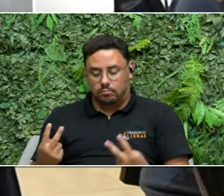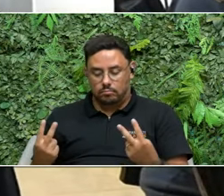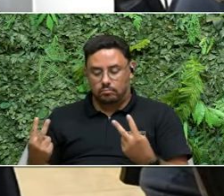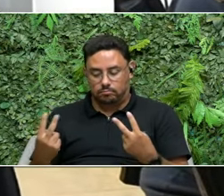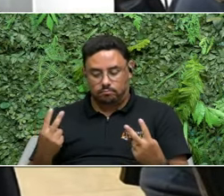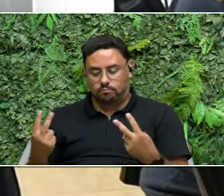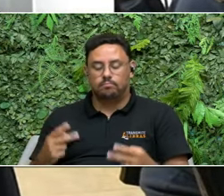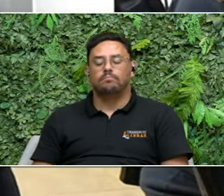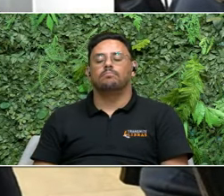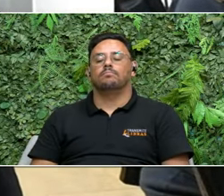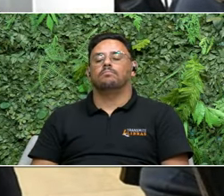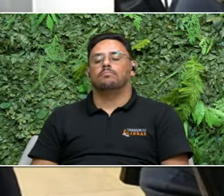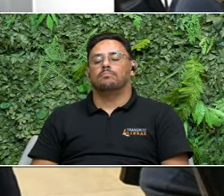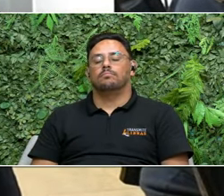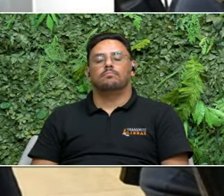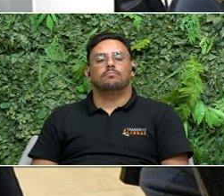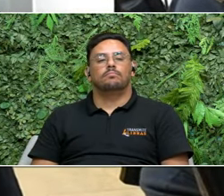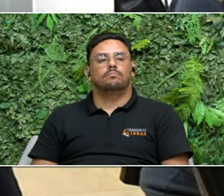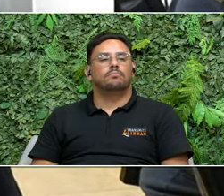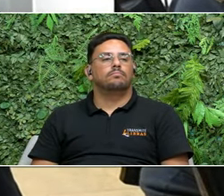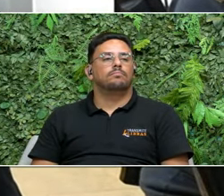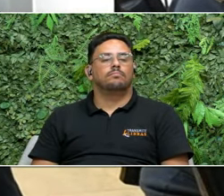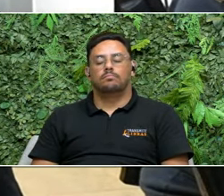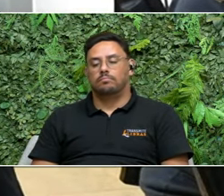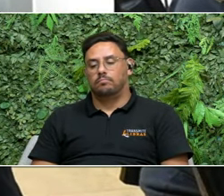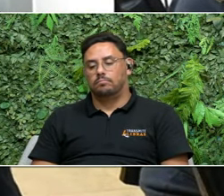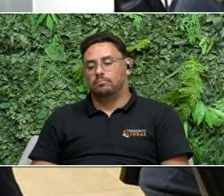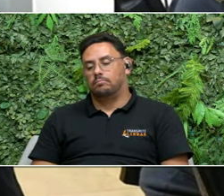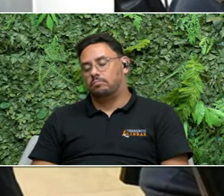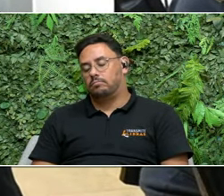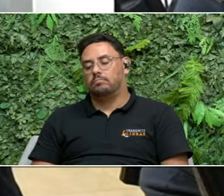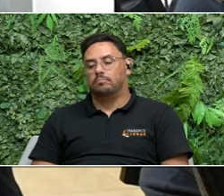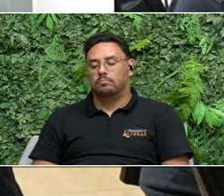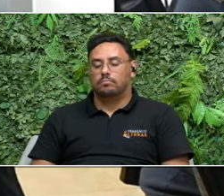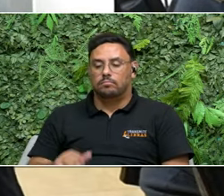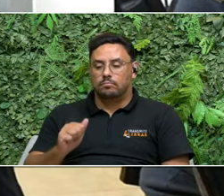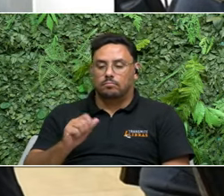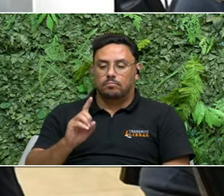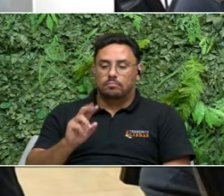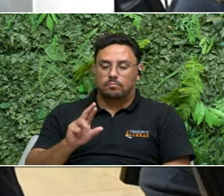né e eu não tem muito o que